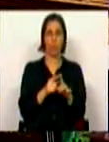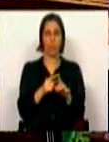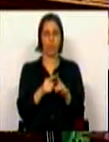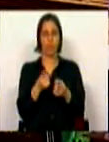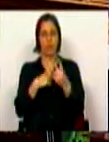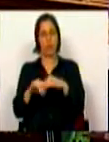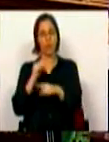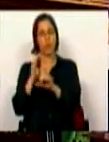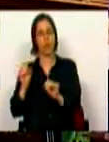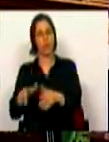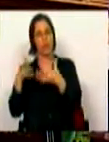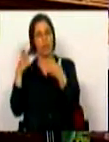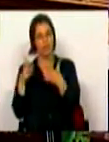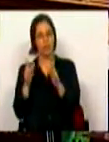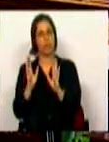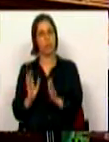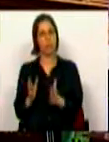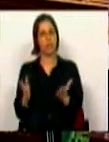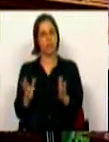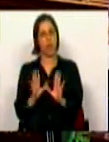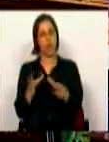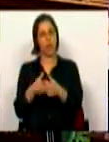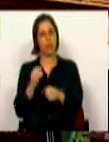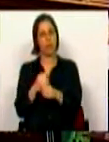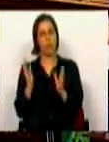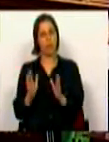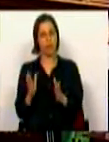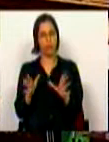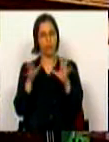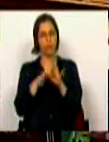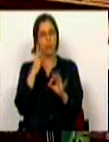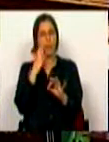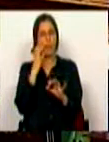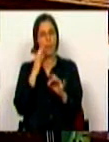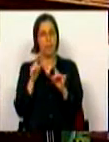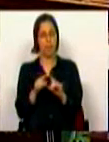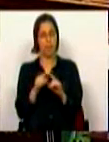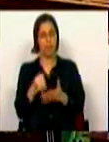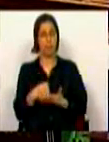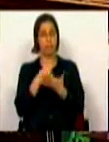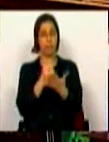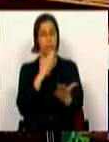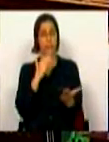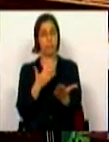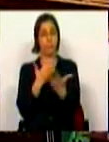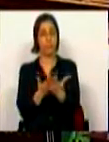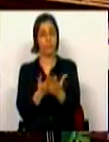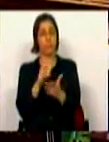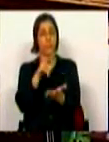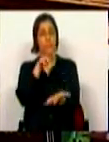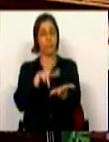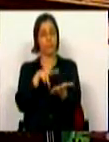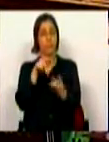outras iniciativas que já estão no grupo de trabalho sobre os plásticos. E o contributo que damos é